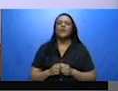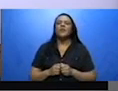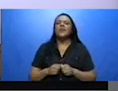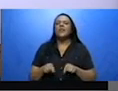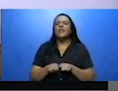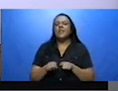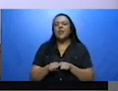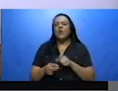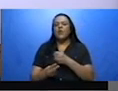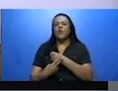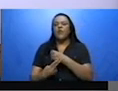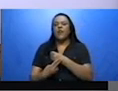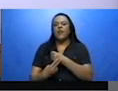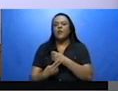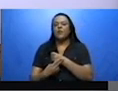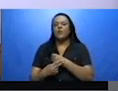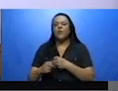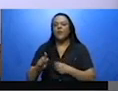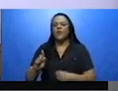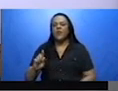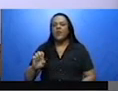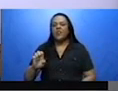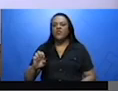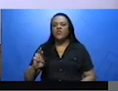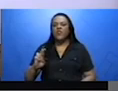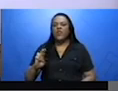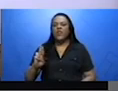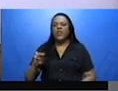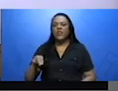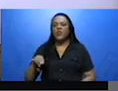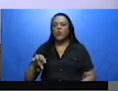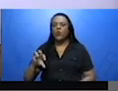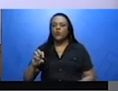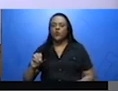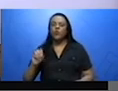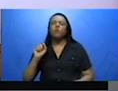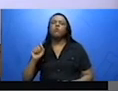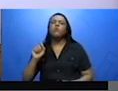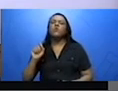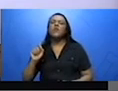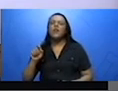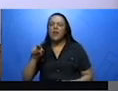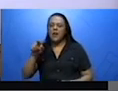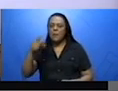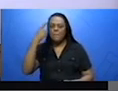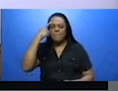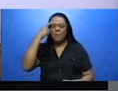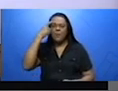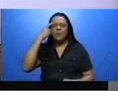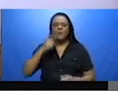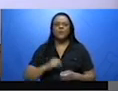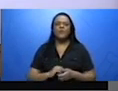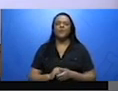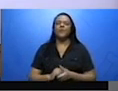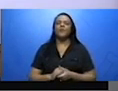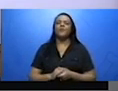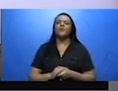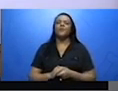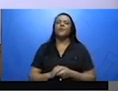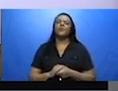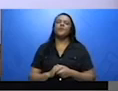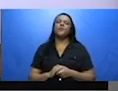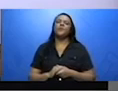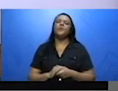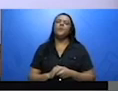coisa. Pensem aí, nós já vamos falar. Dizemos, então, que a oração subordinada